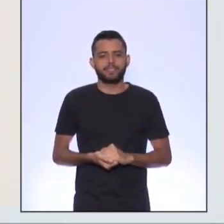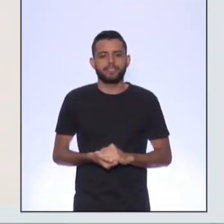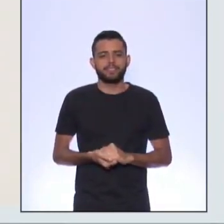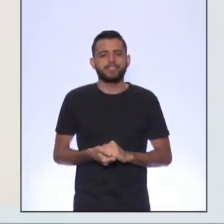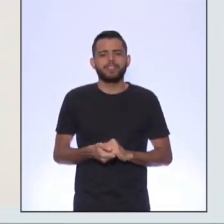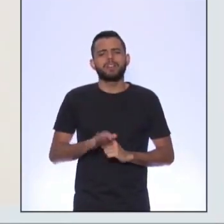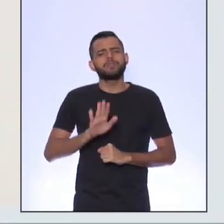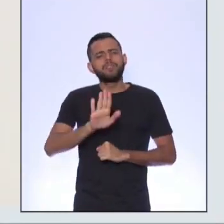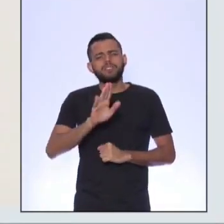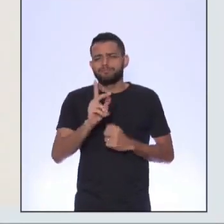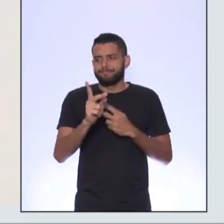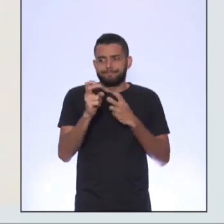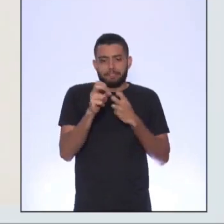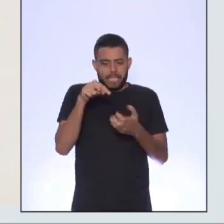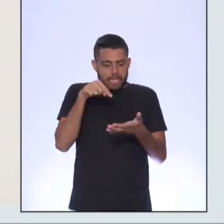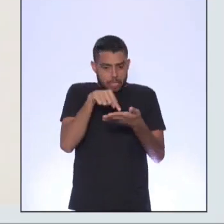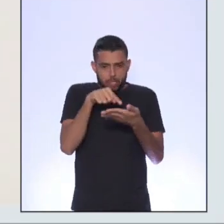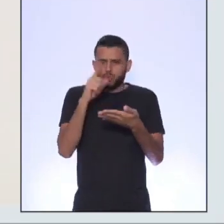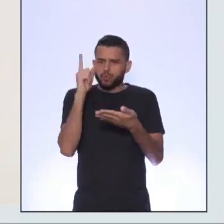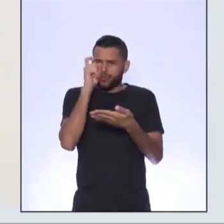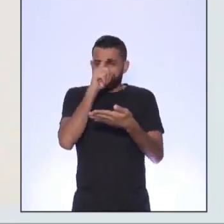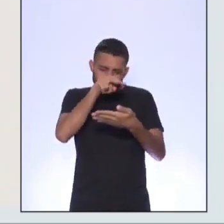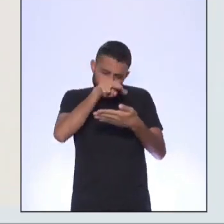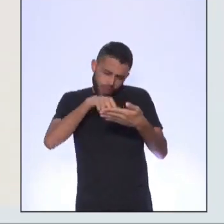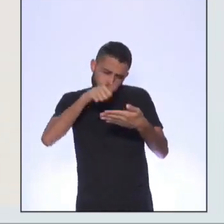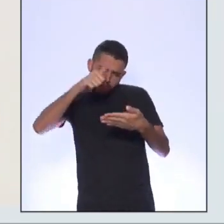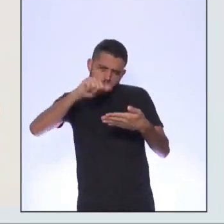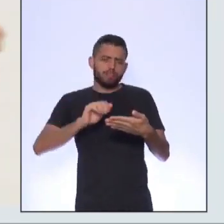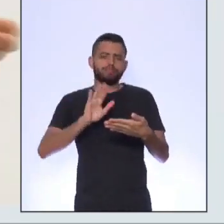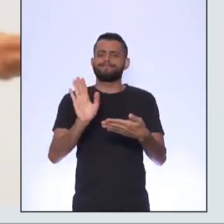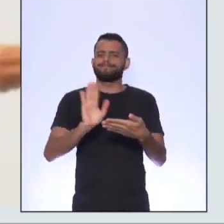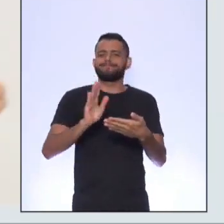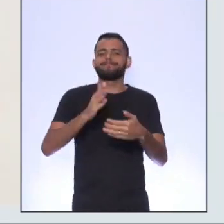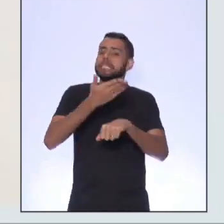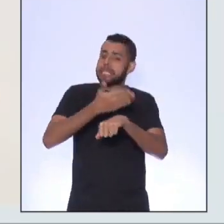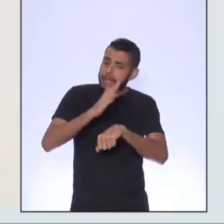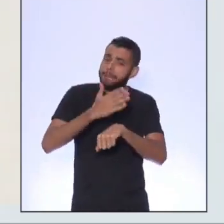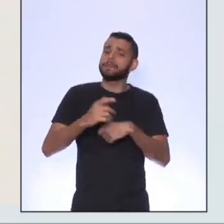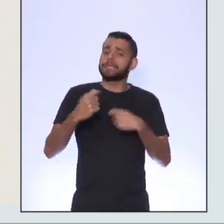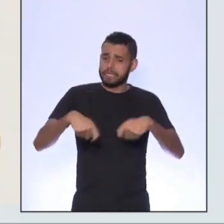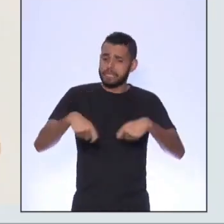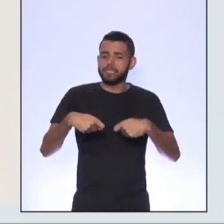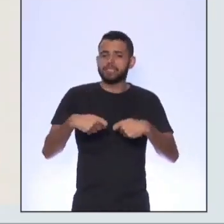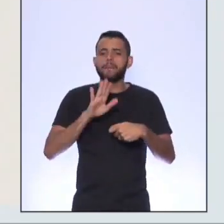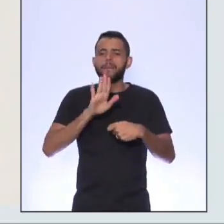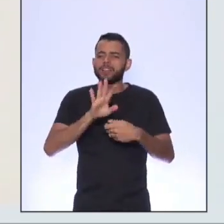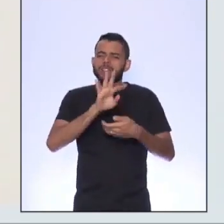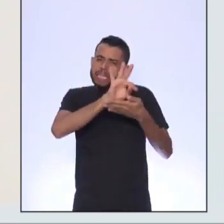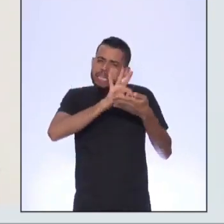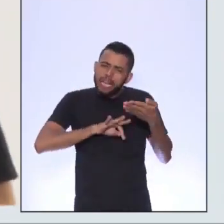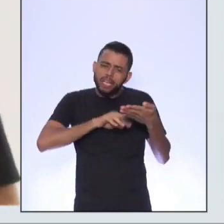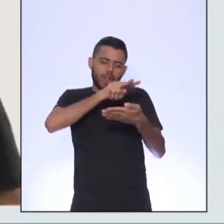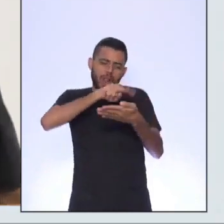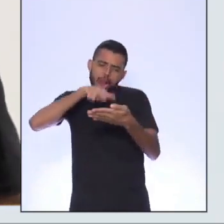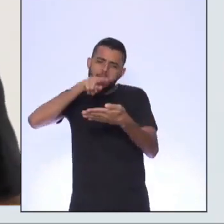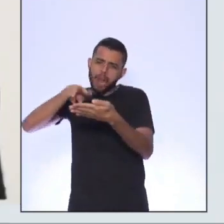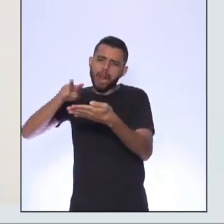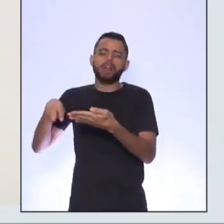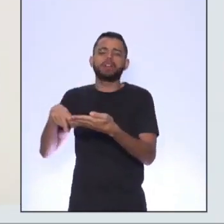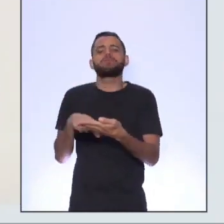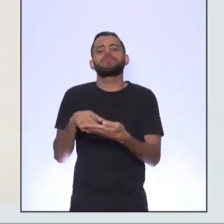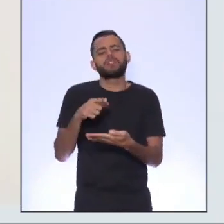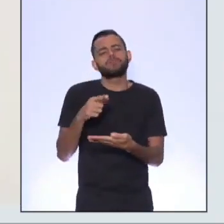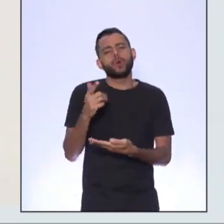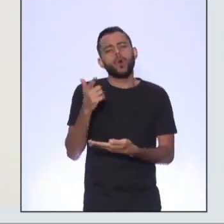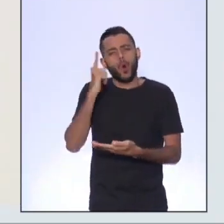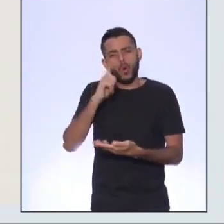não é tão difícil assim de fazer. Você precisa ter um treino, né? À medida que você vai lendo alguns textos, alguns podem trazer,